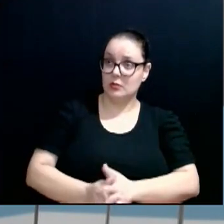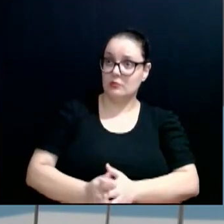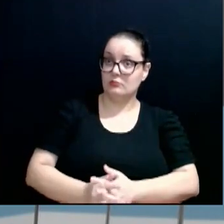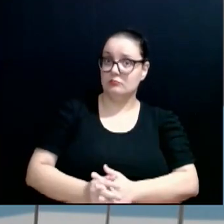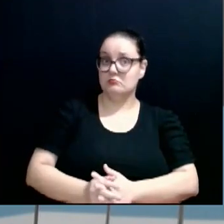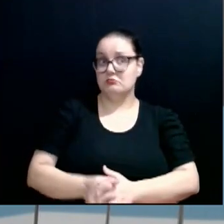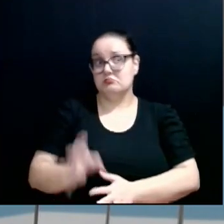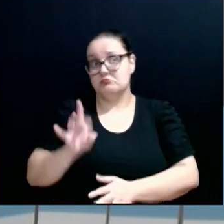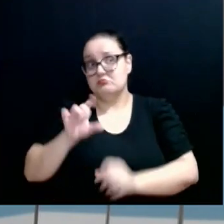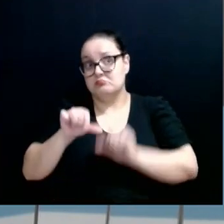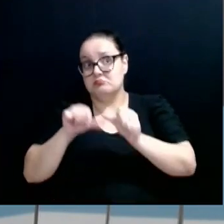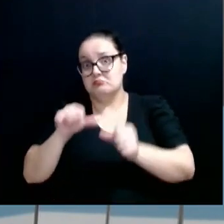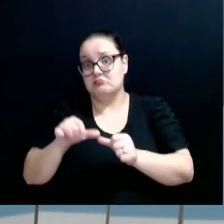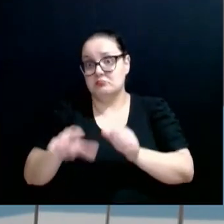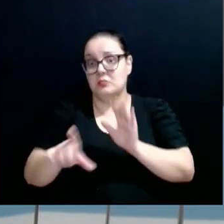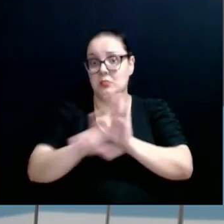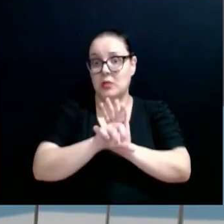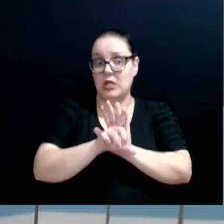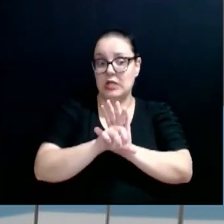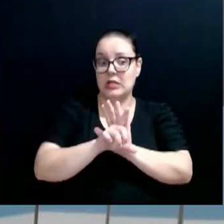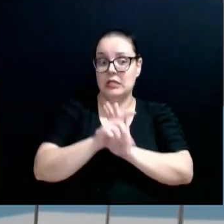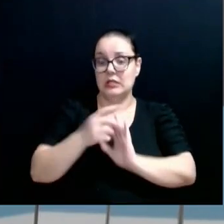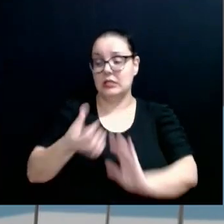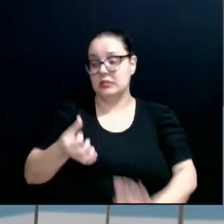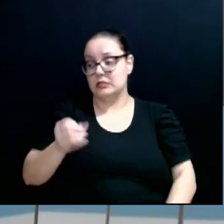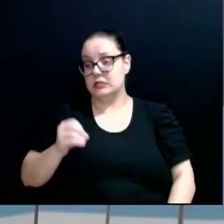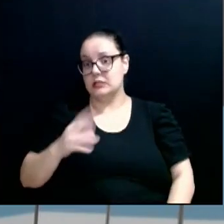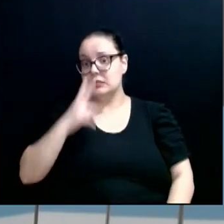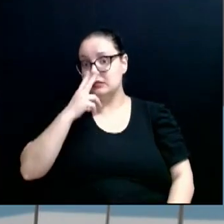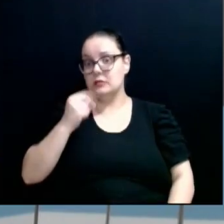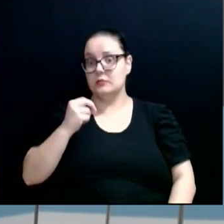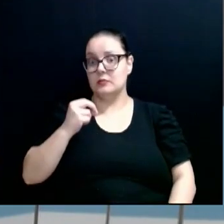e dessas 60 vans, 5 vão atender?